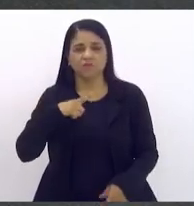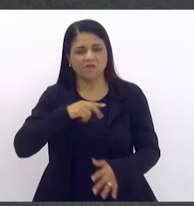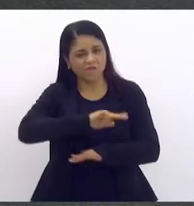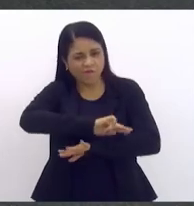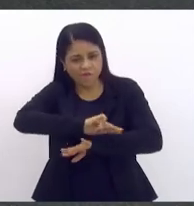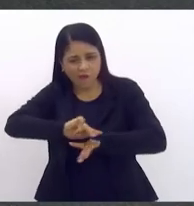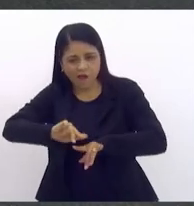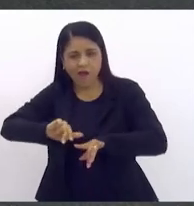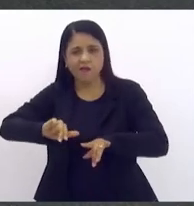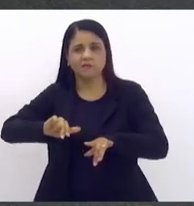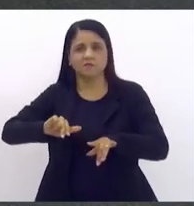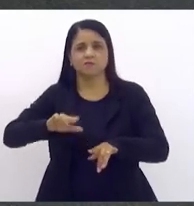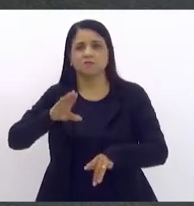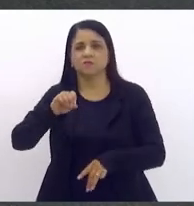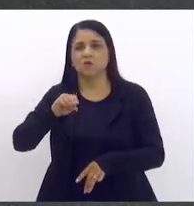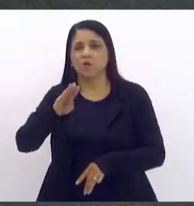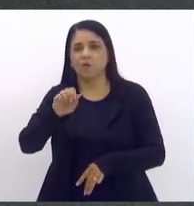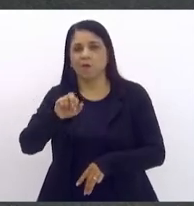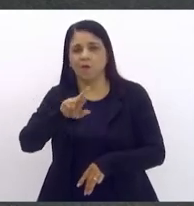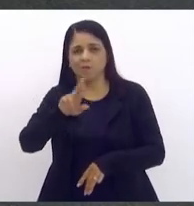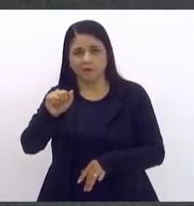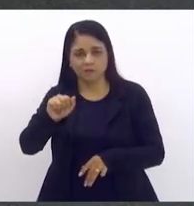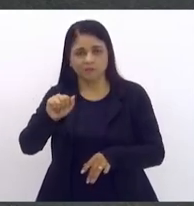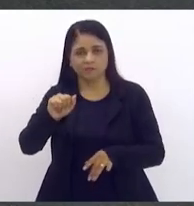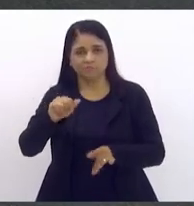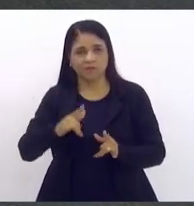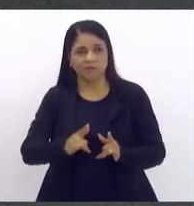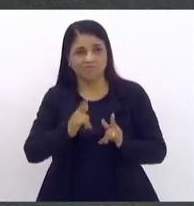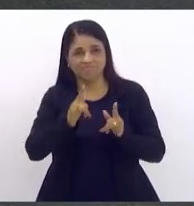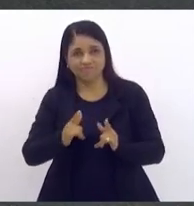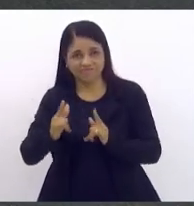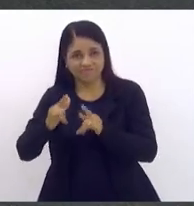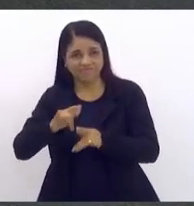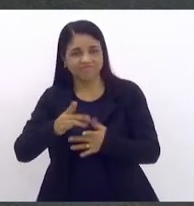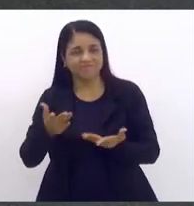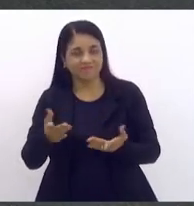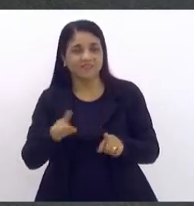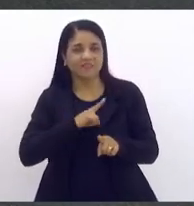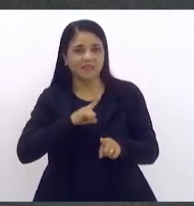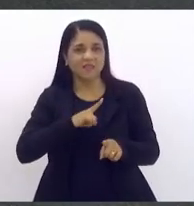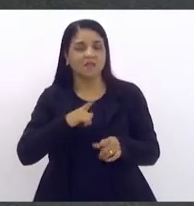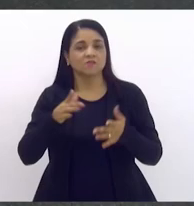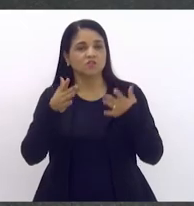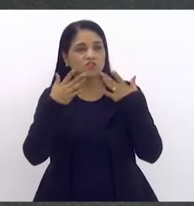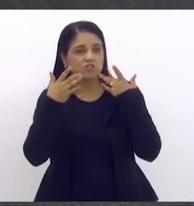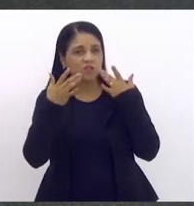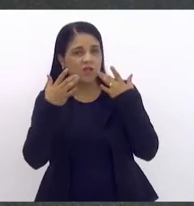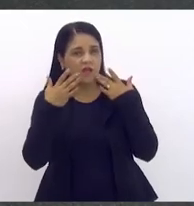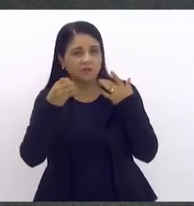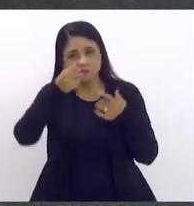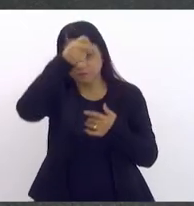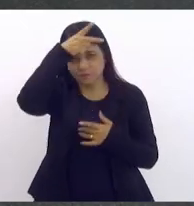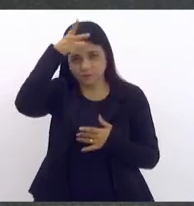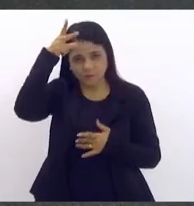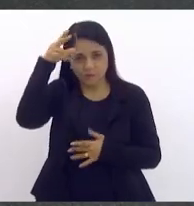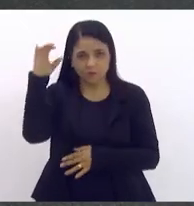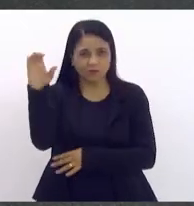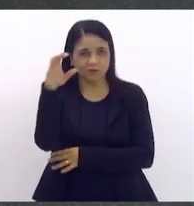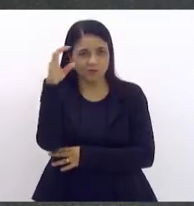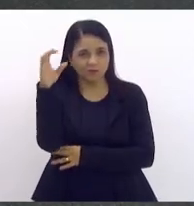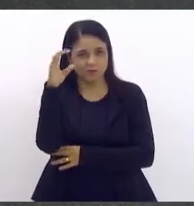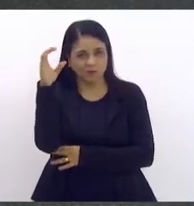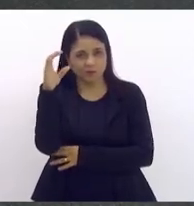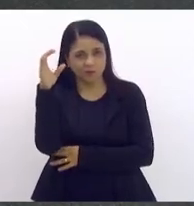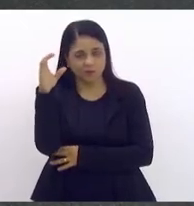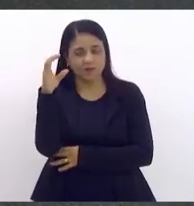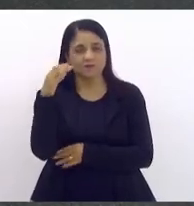obras arquitetônicas durante o caminho. A gente tem o Teatro Municipal de Niterói, na